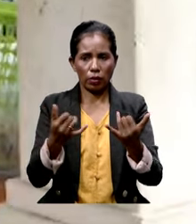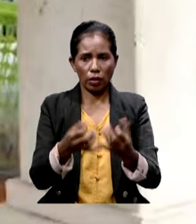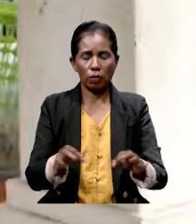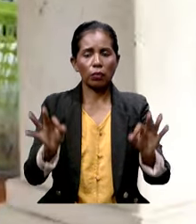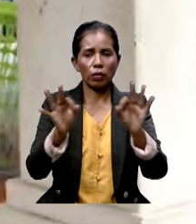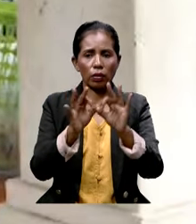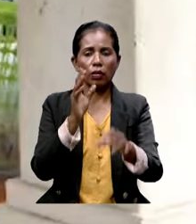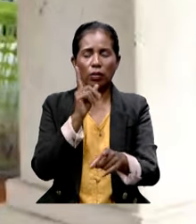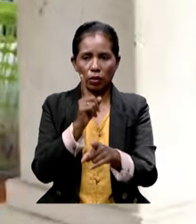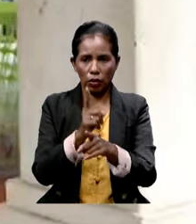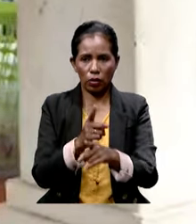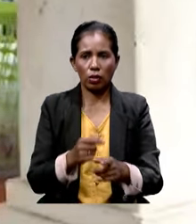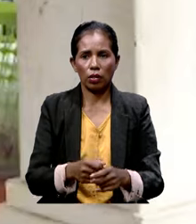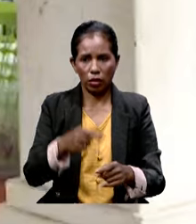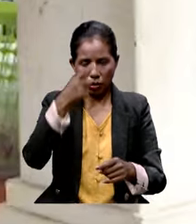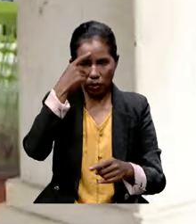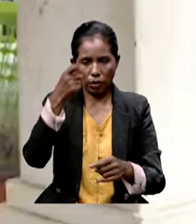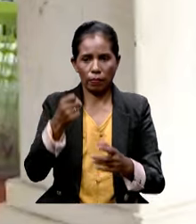Importante te tebes, tamba